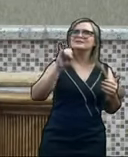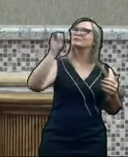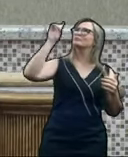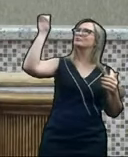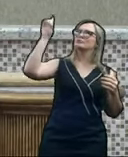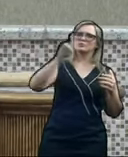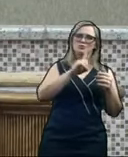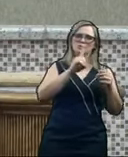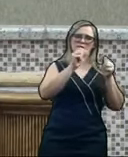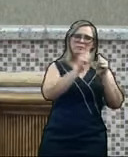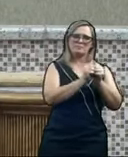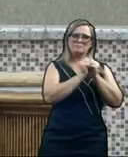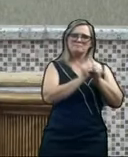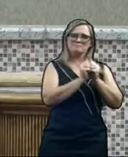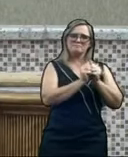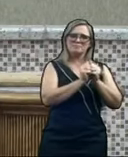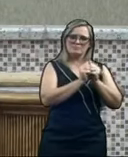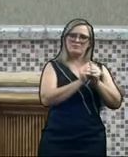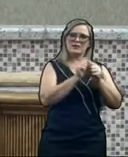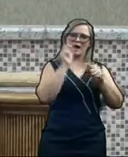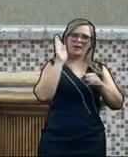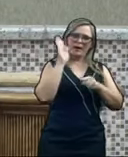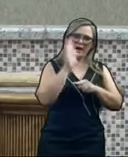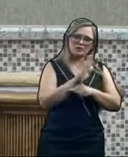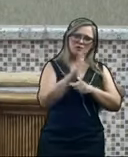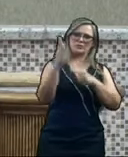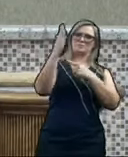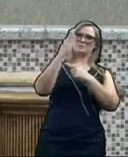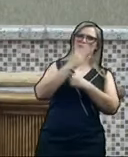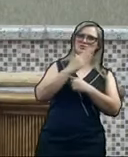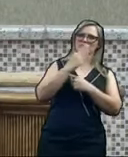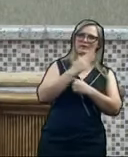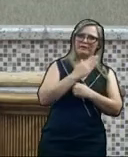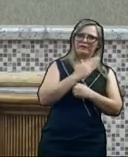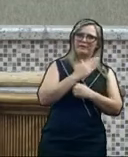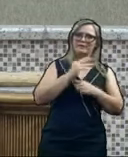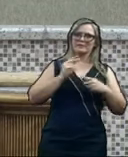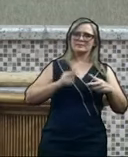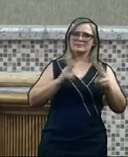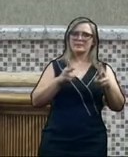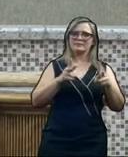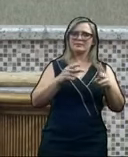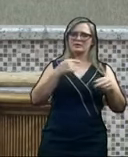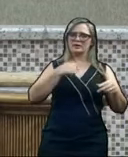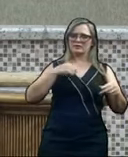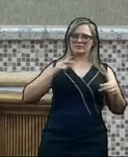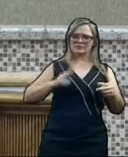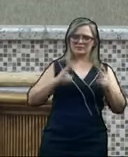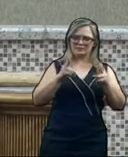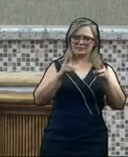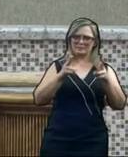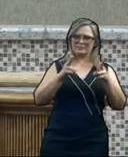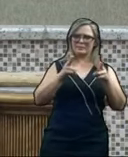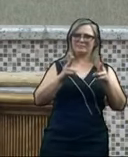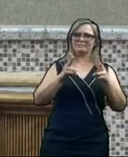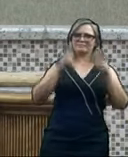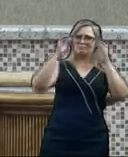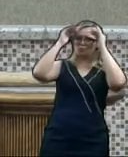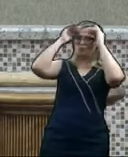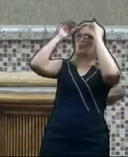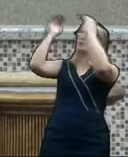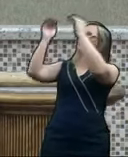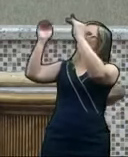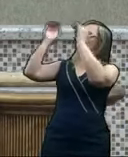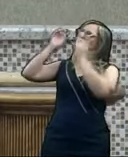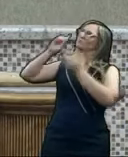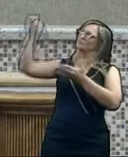Deus é uma leitura interpretativa posso entender então que Jacó era filho de crente e eu